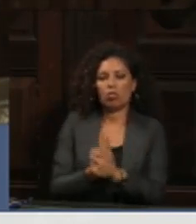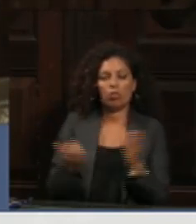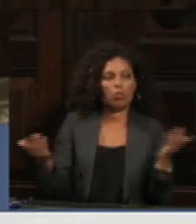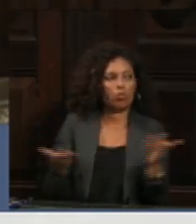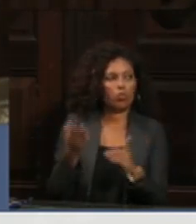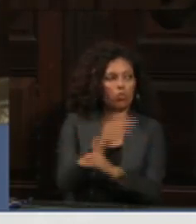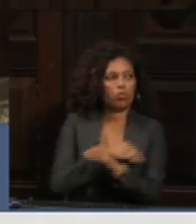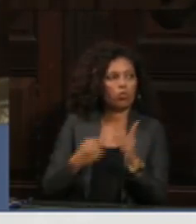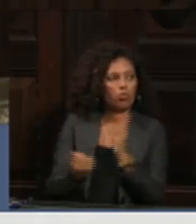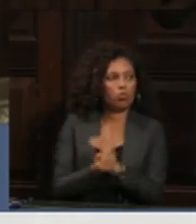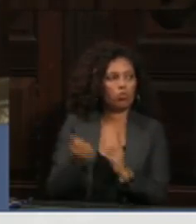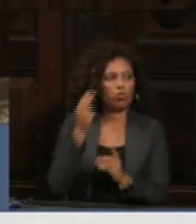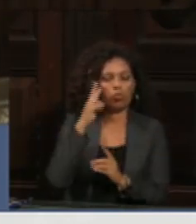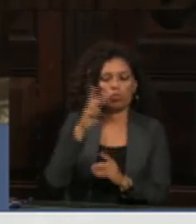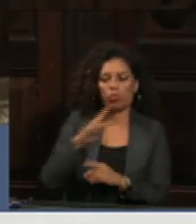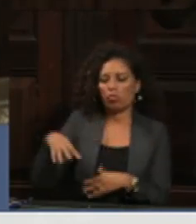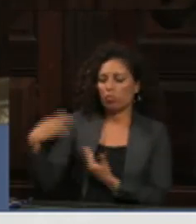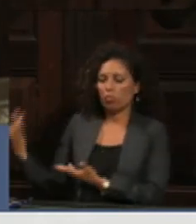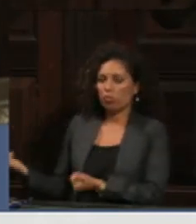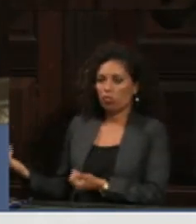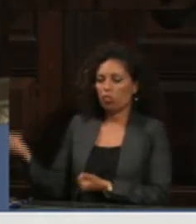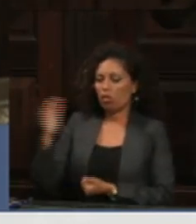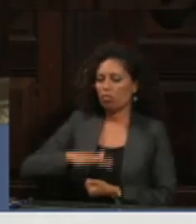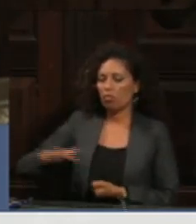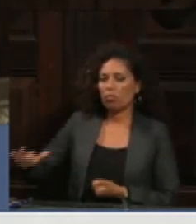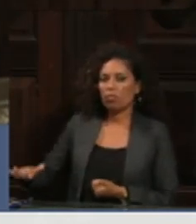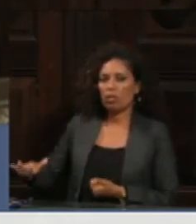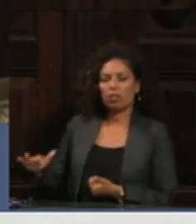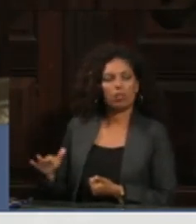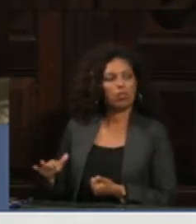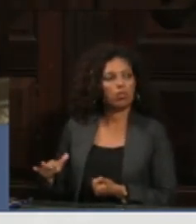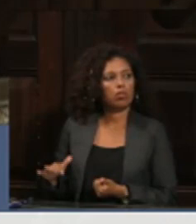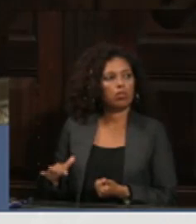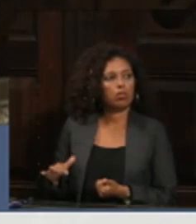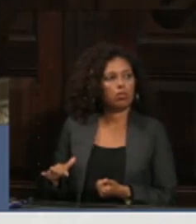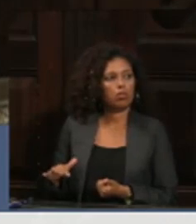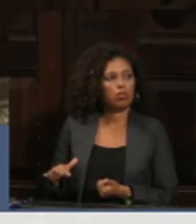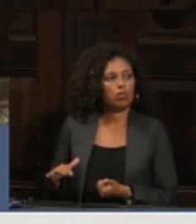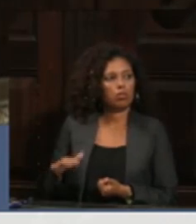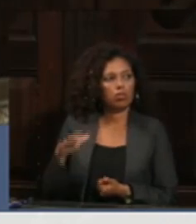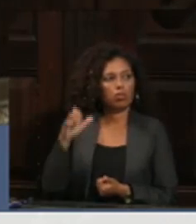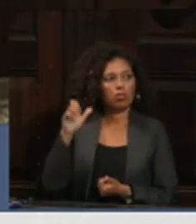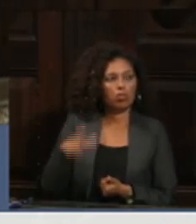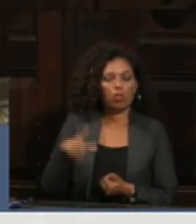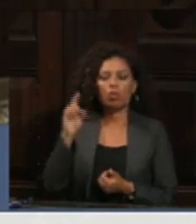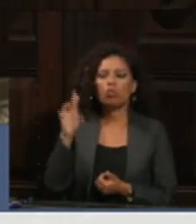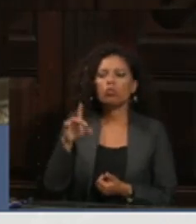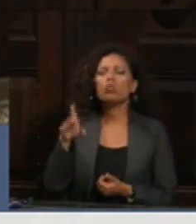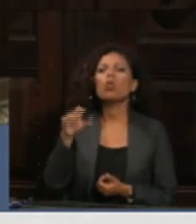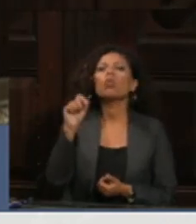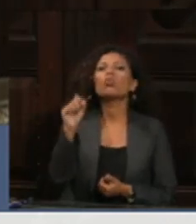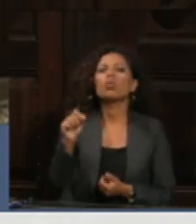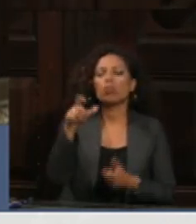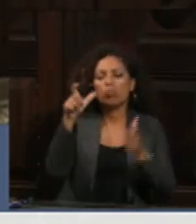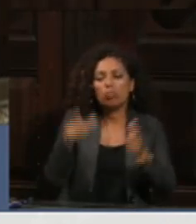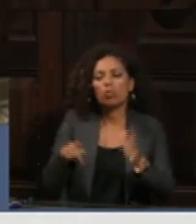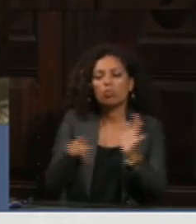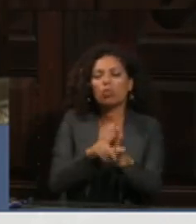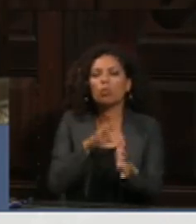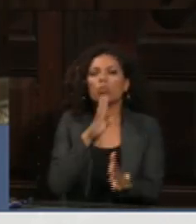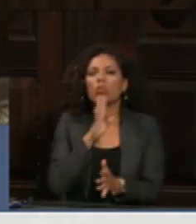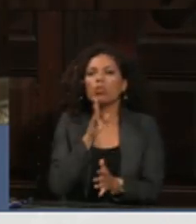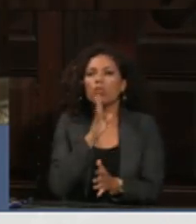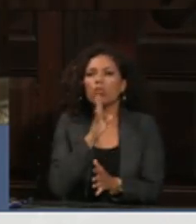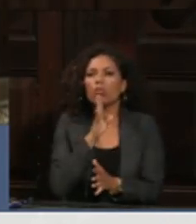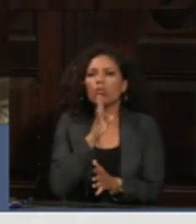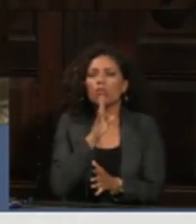olha para o aluno, para o jovem, para a criança, como um mero depósito de conhecimento. A gente não sabe o